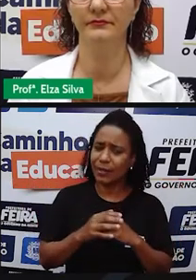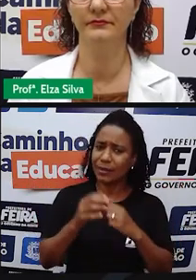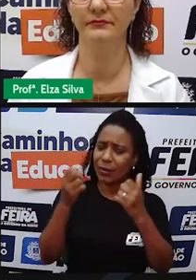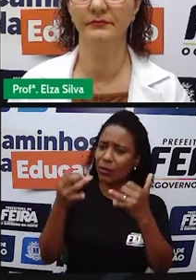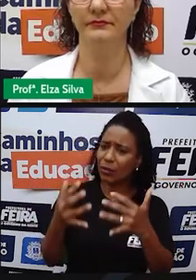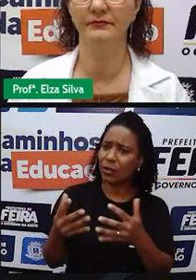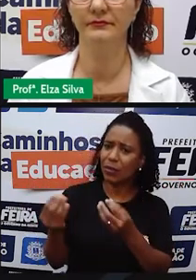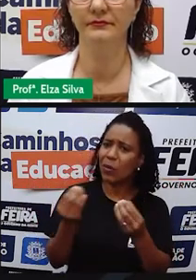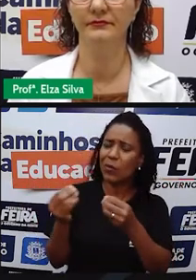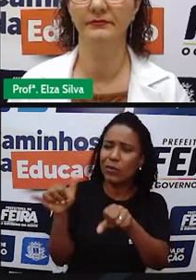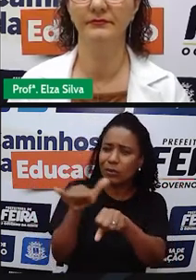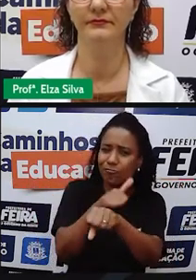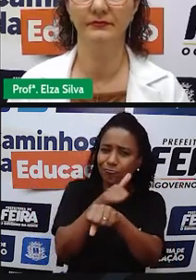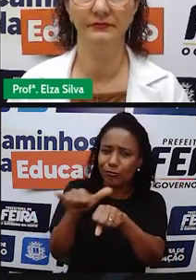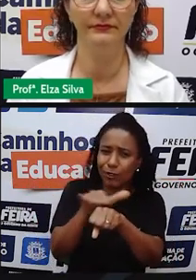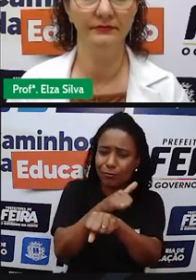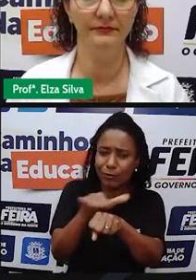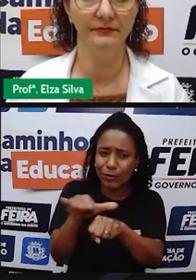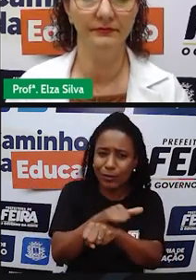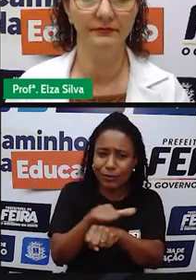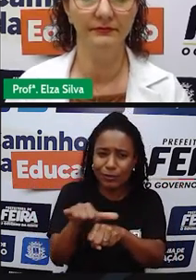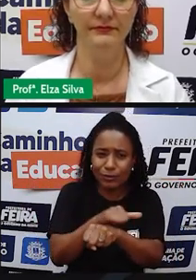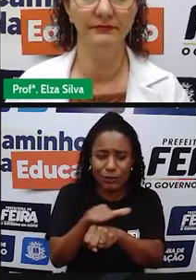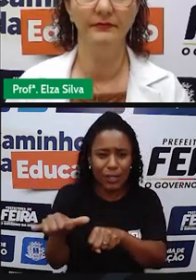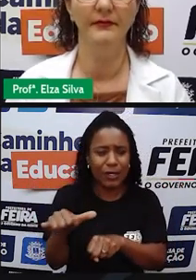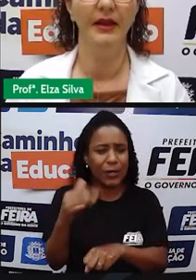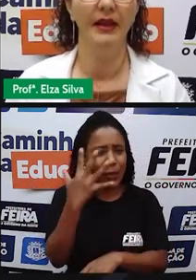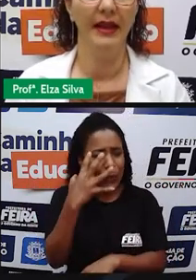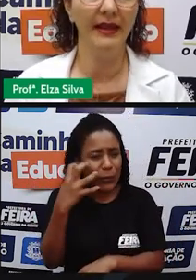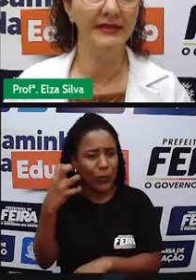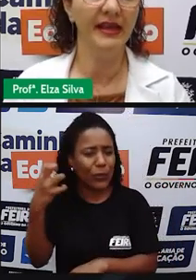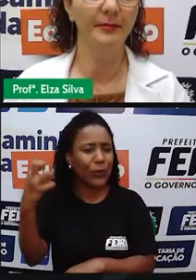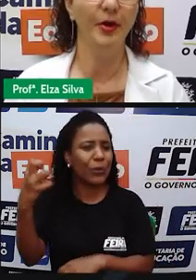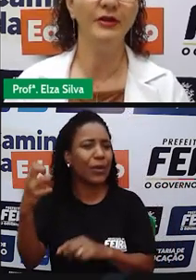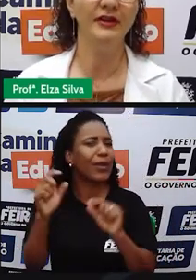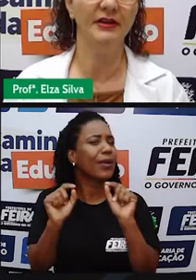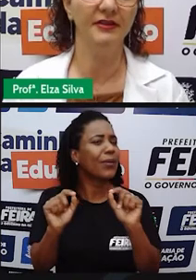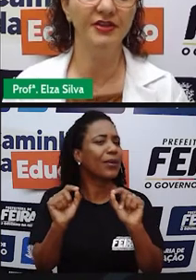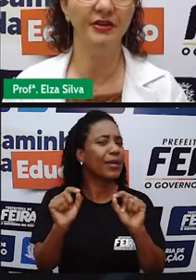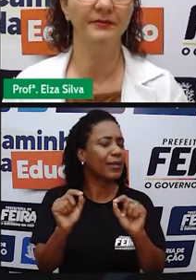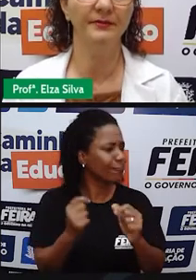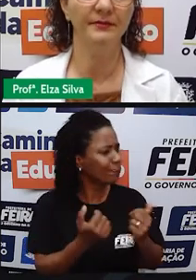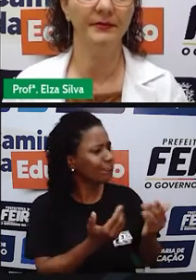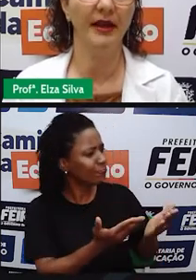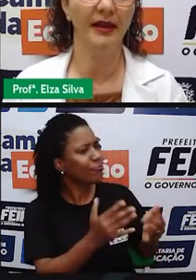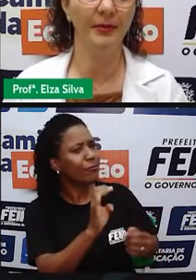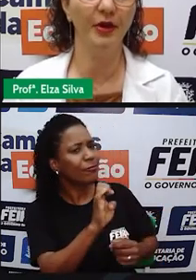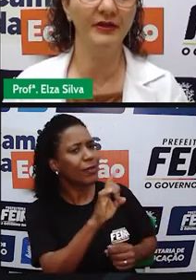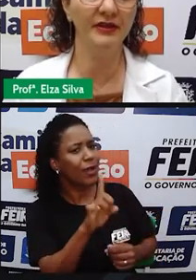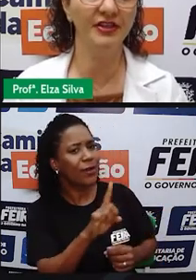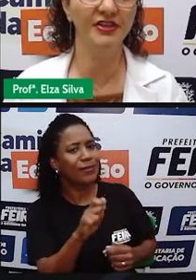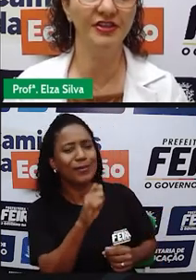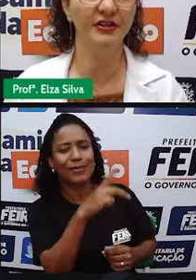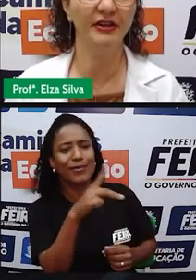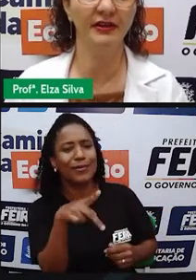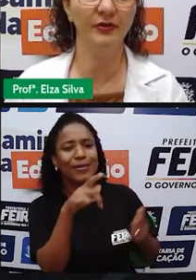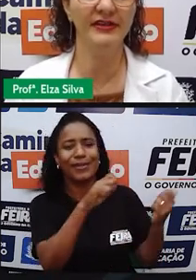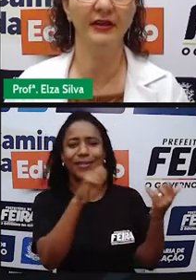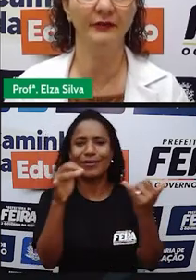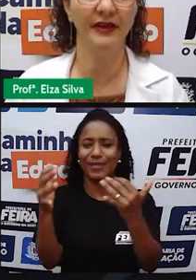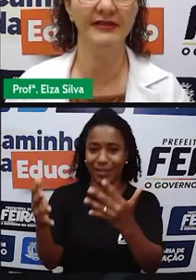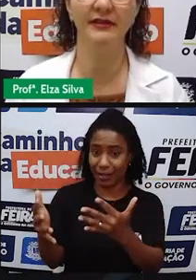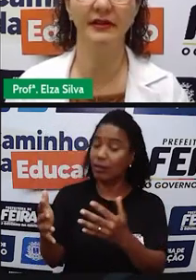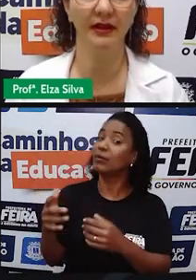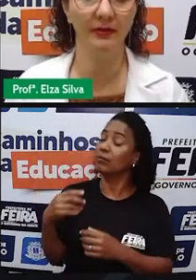que seriam recursos persuasivos, teacher Elza? É isso, é É importante a gente entender